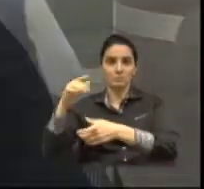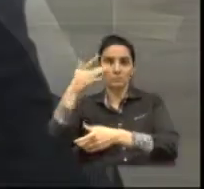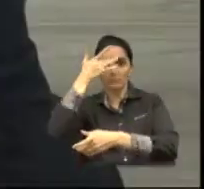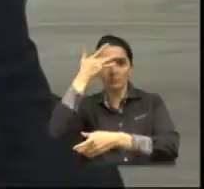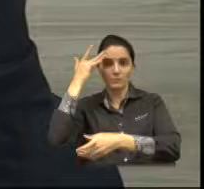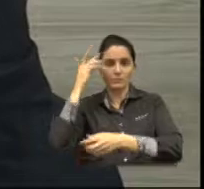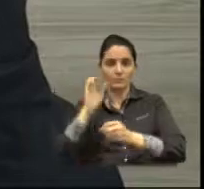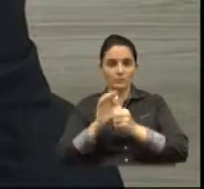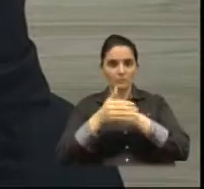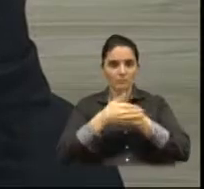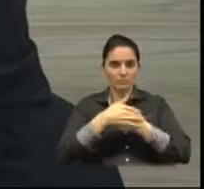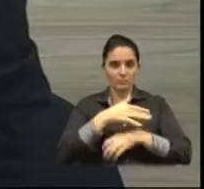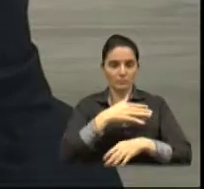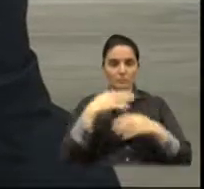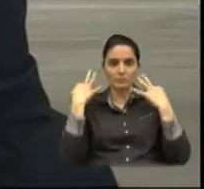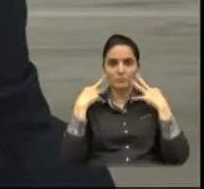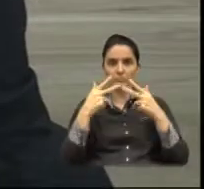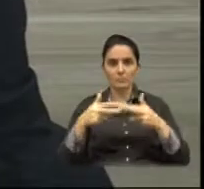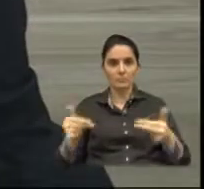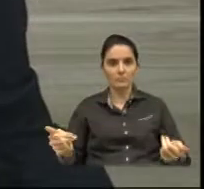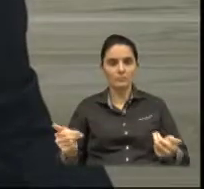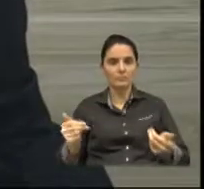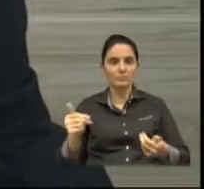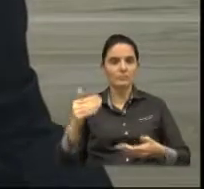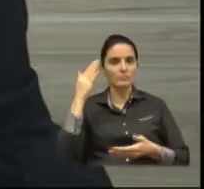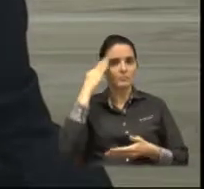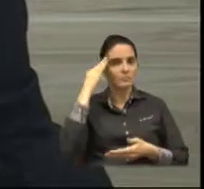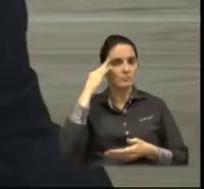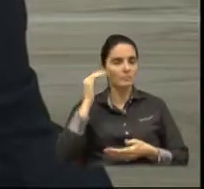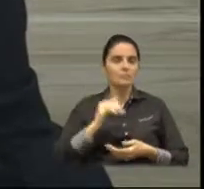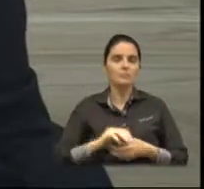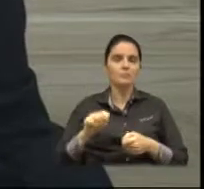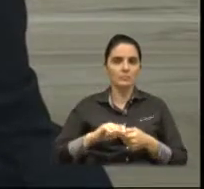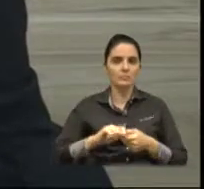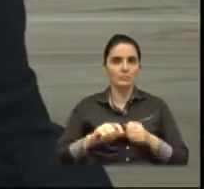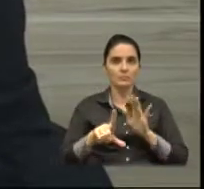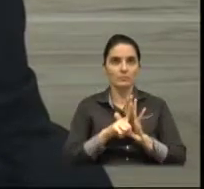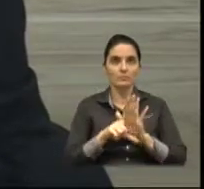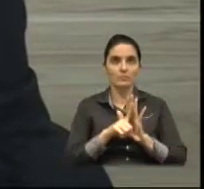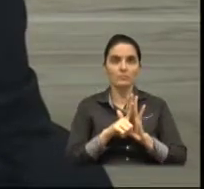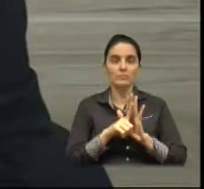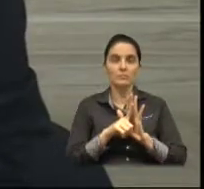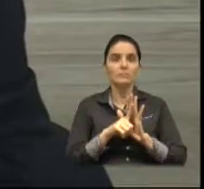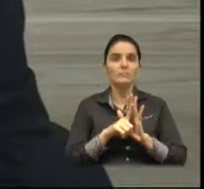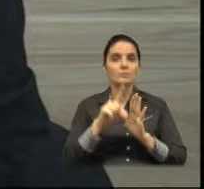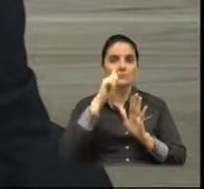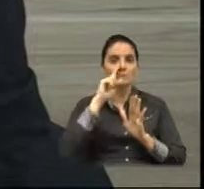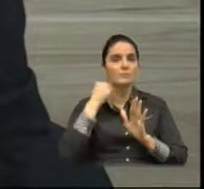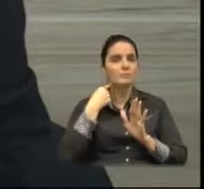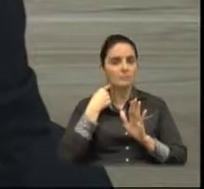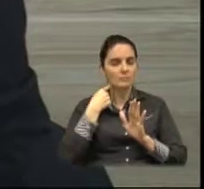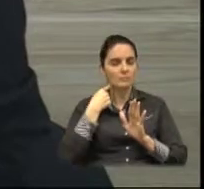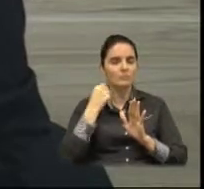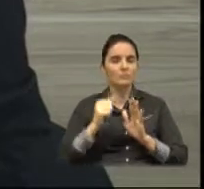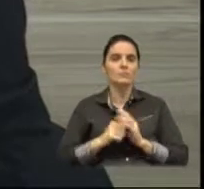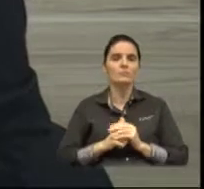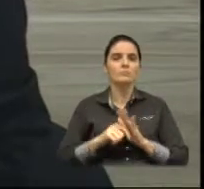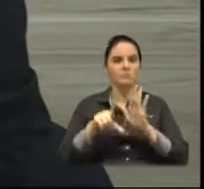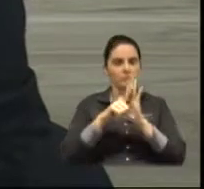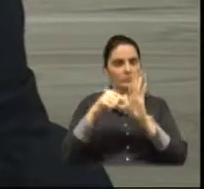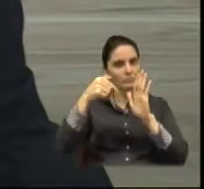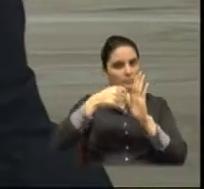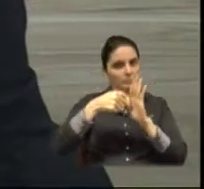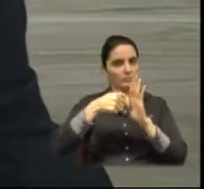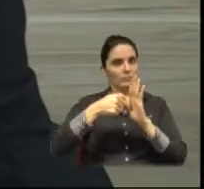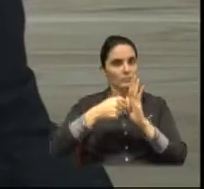animal, vai saber fazer com que essa lei do nobre vereador passe realmente a